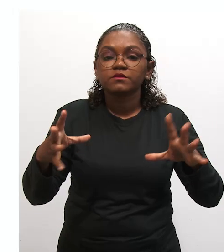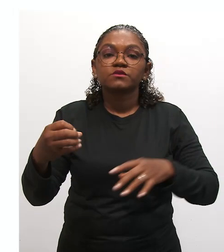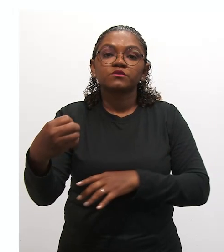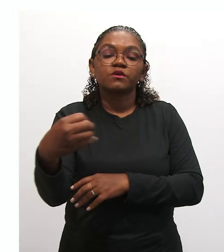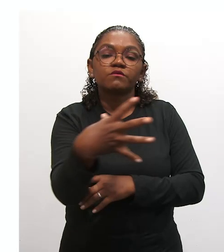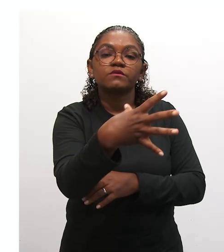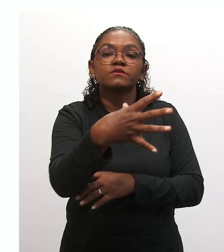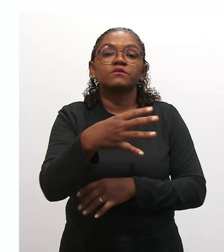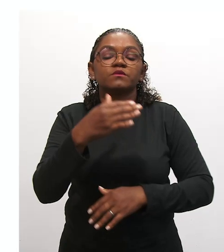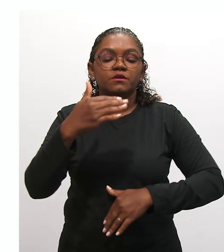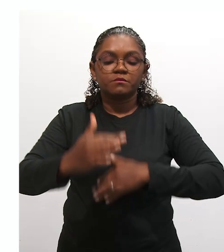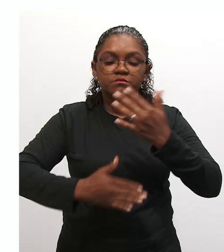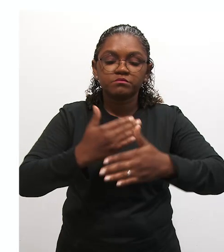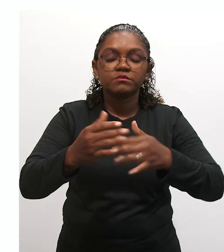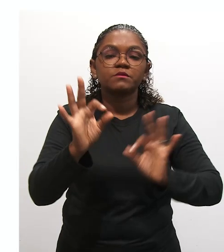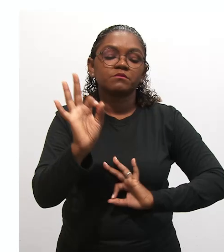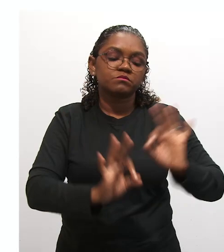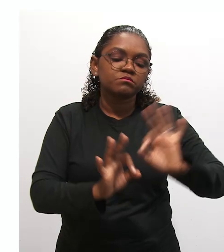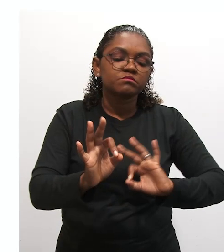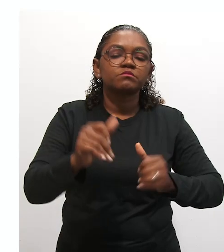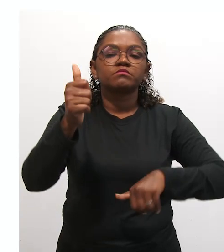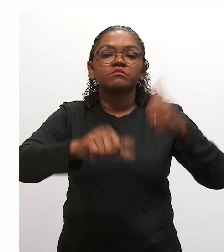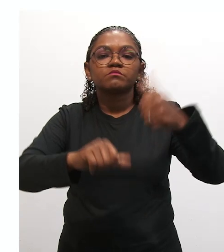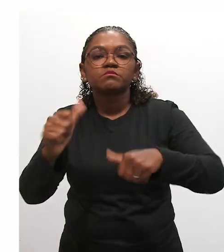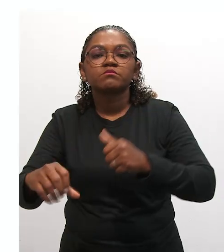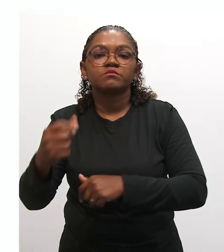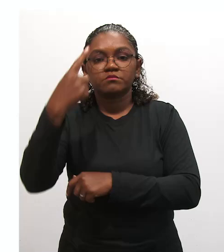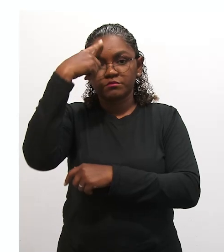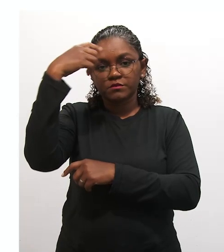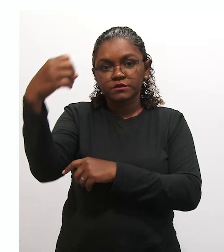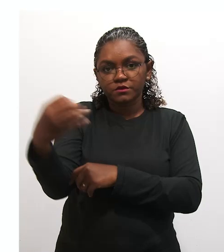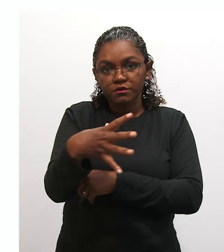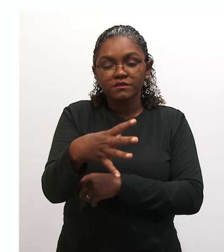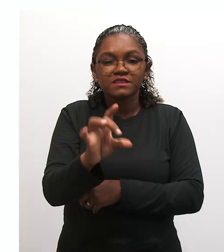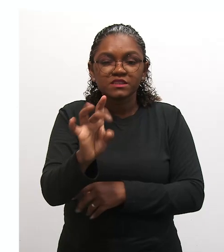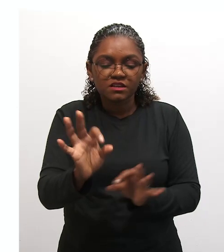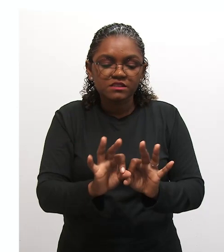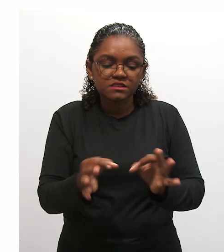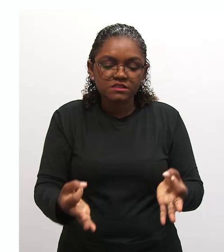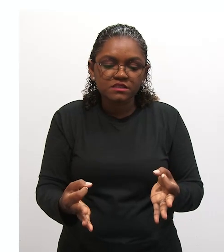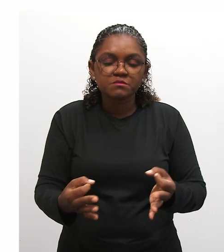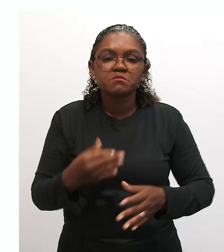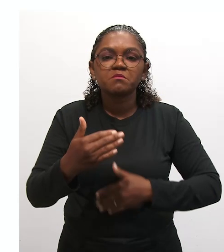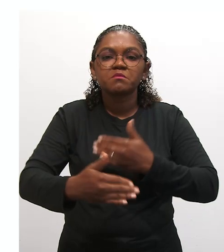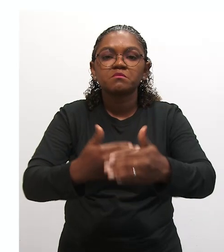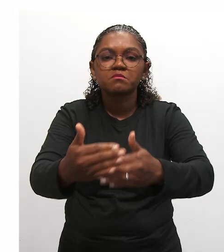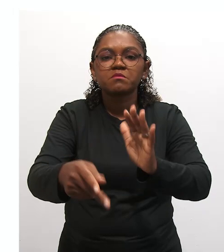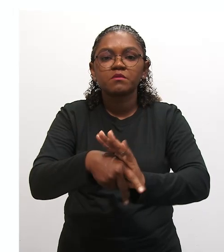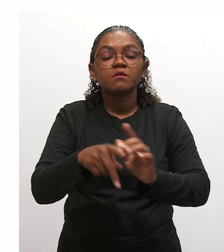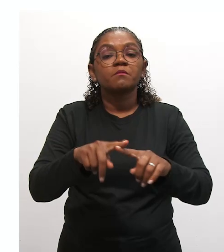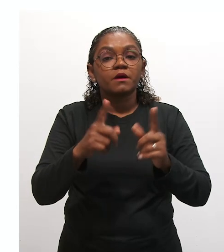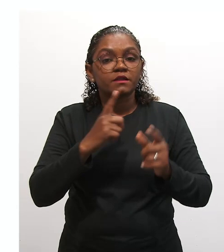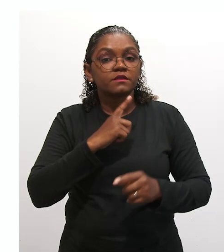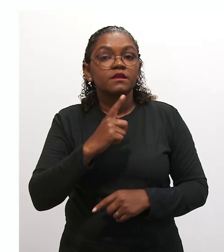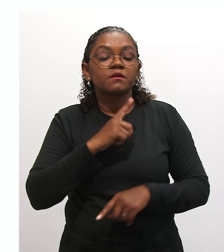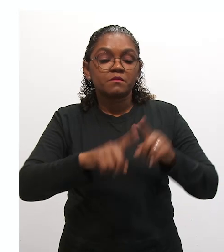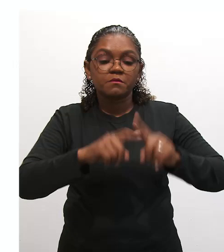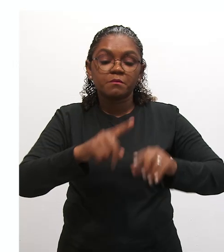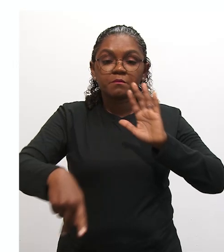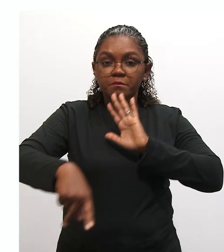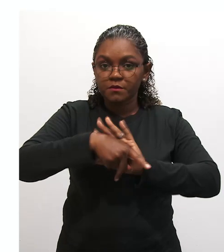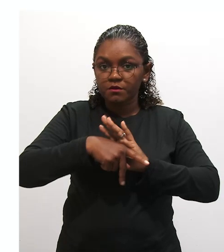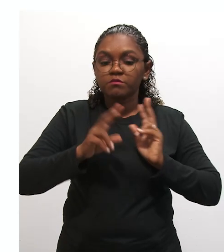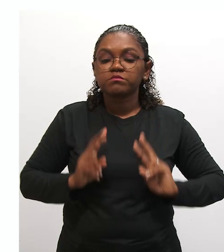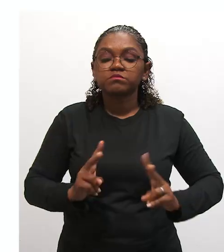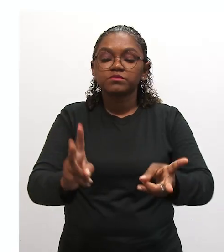inclusiva e inovadora. Planejamento, avaliação, inovação não são apenas processos administrativos, mas instrumentos